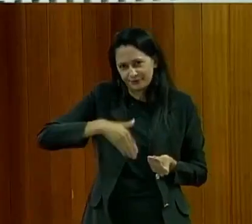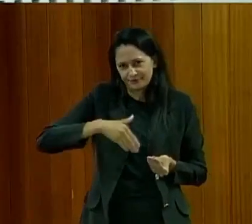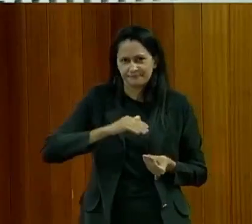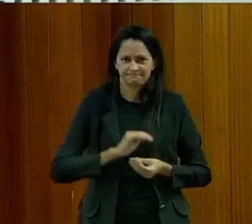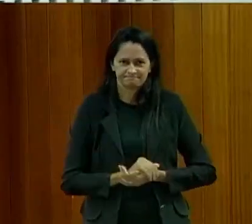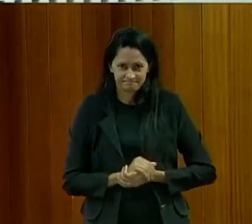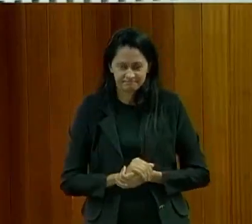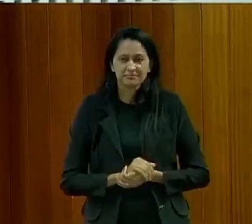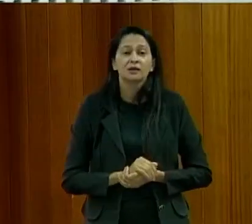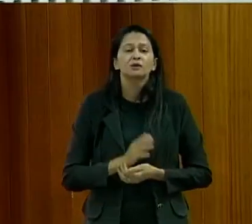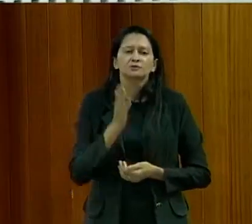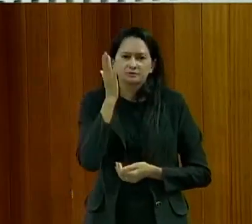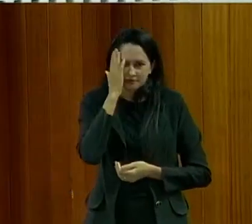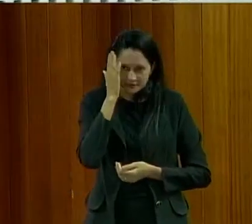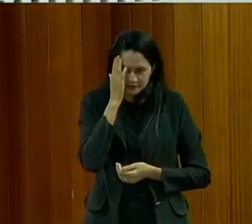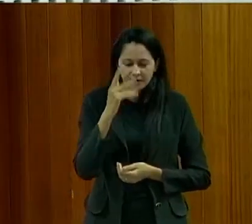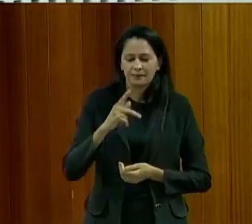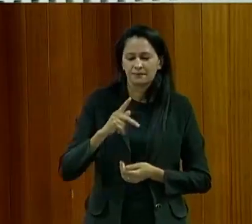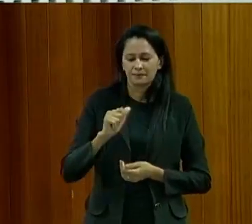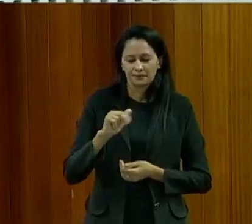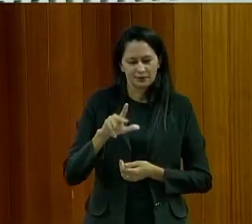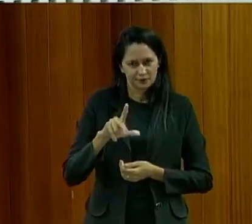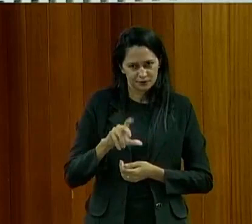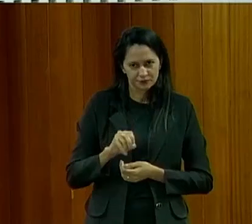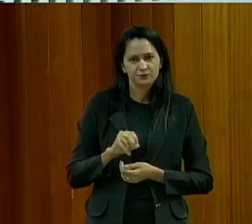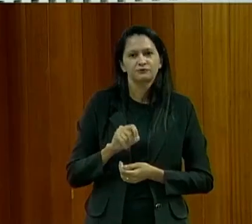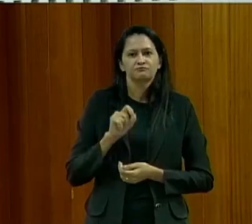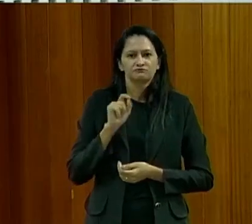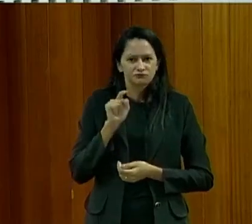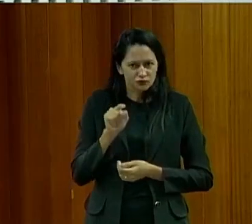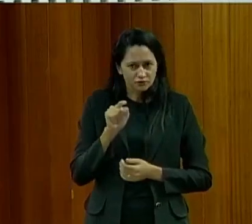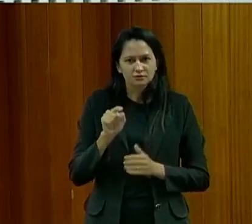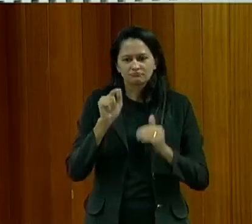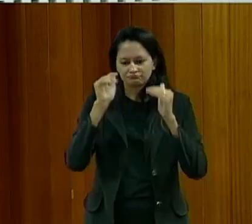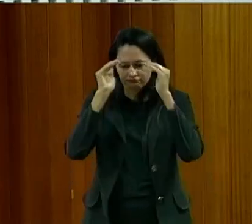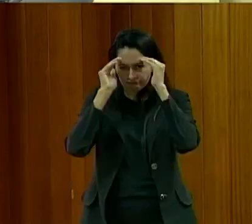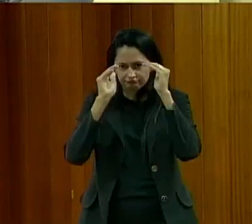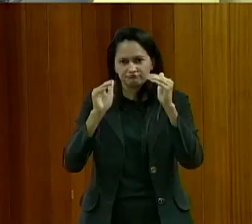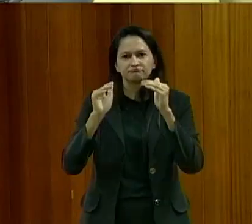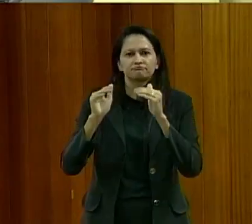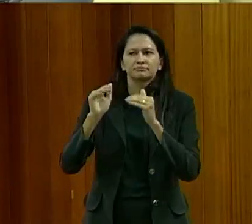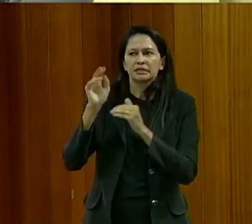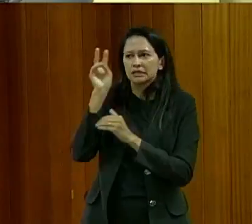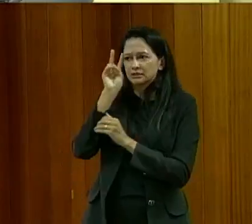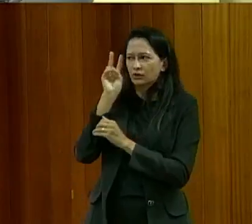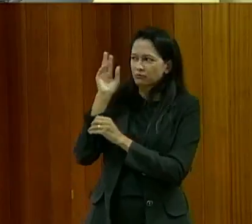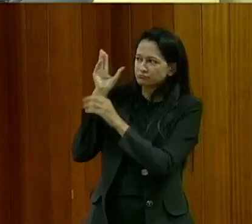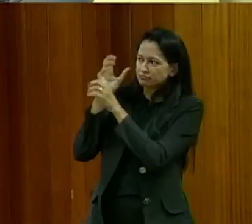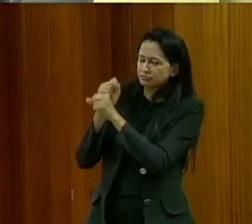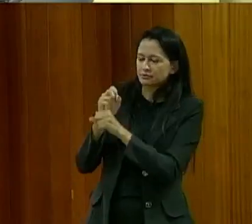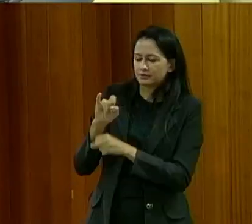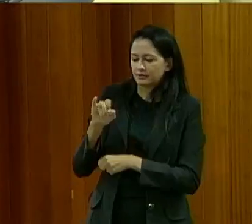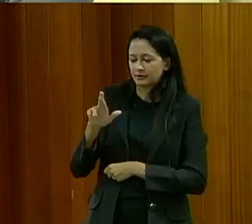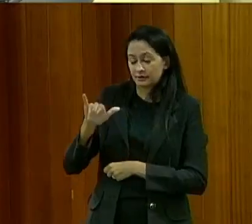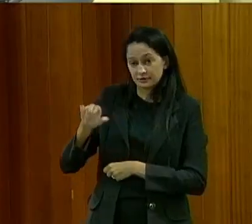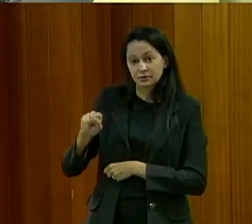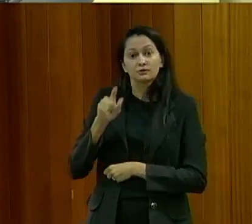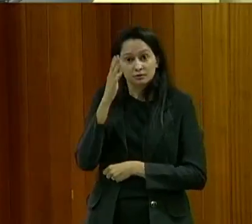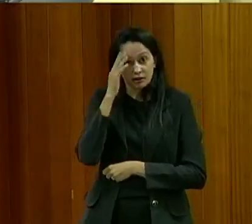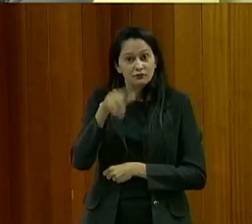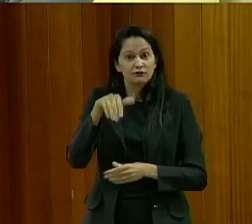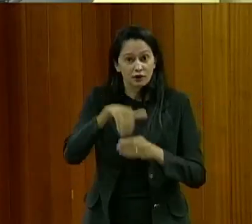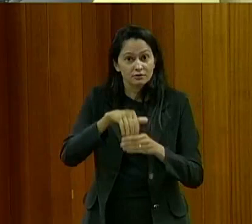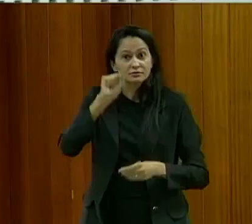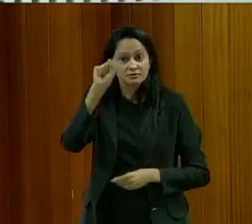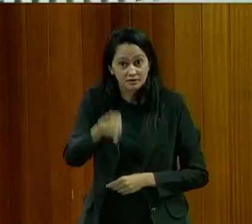Vossa Excelência respeita a história do Íris, eu sei que Vossa Excelência, inclusive, vai votar a favor do projeto lá, que Vossa Excelência já me disse que vai